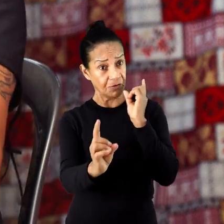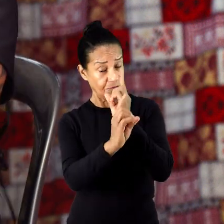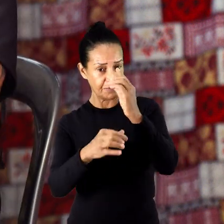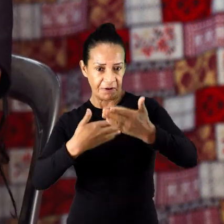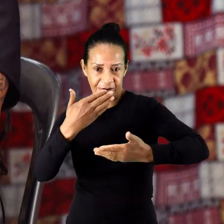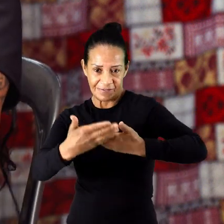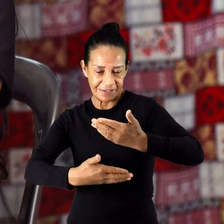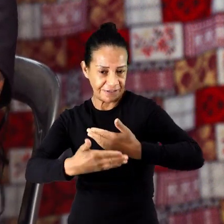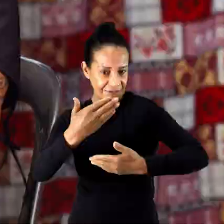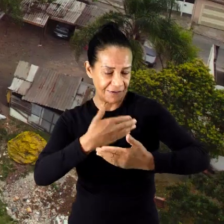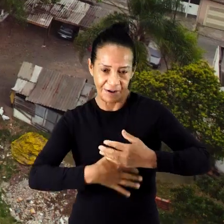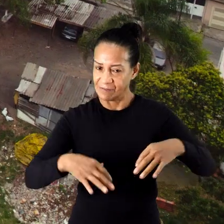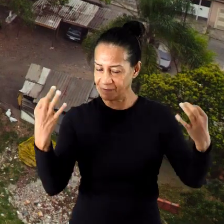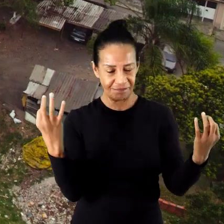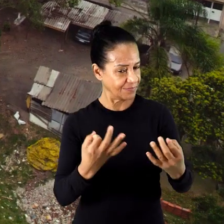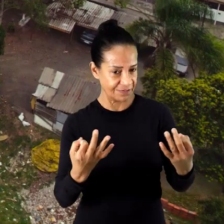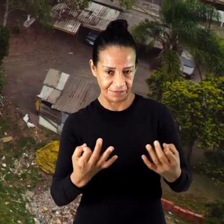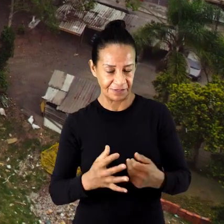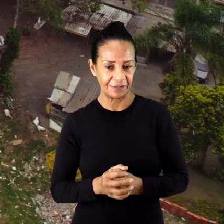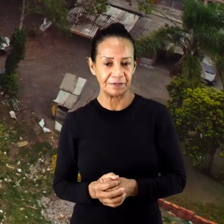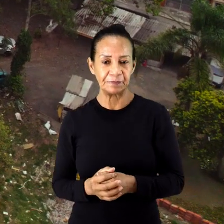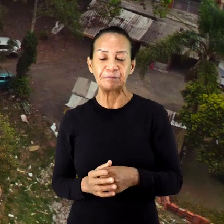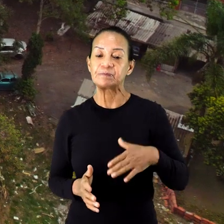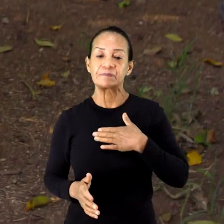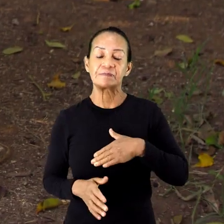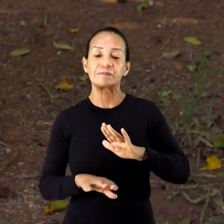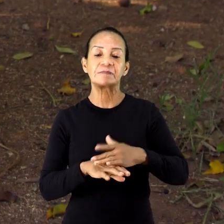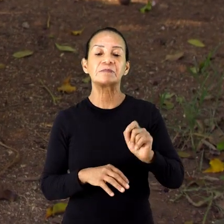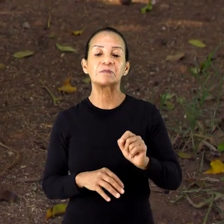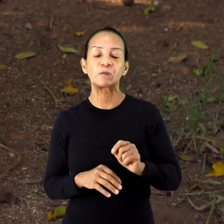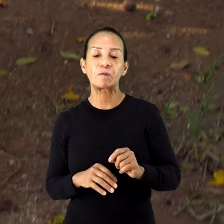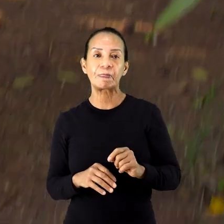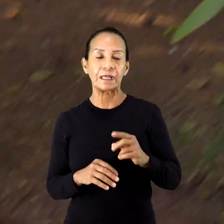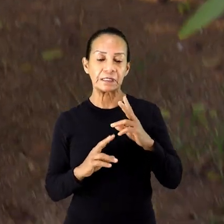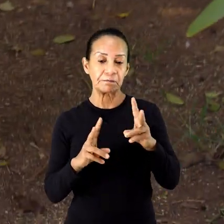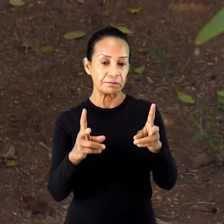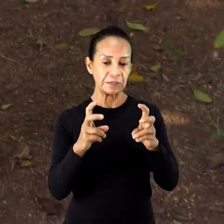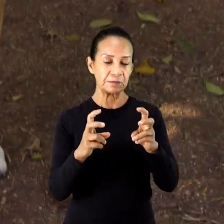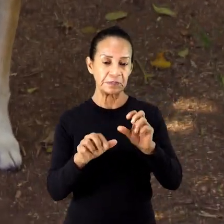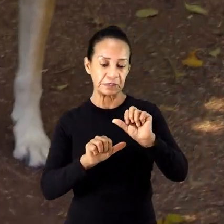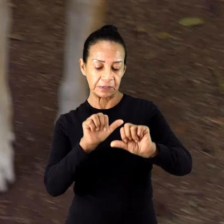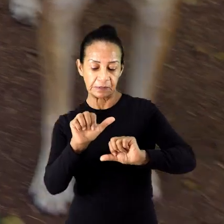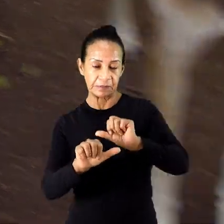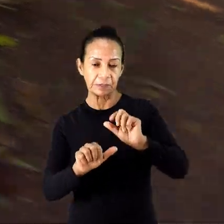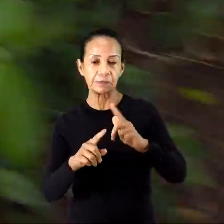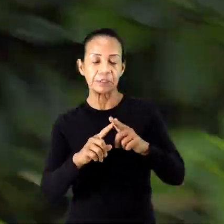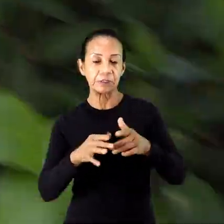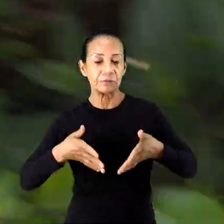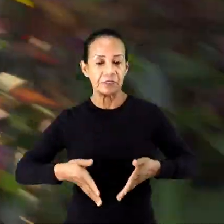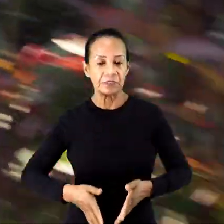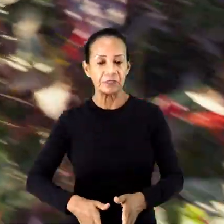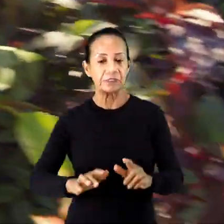fazer essa troca foi incrível. O que eu gosto mais mesmo desse lugar é de ter visto a transformação dele, né? Eu